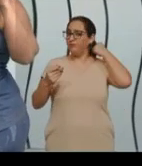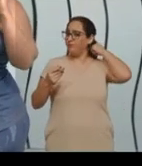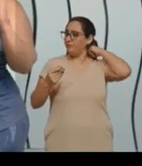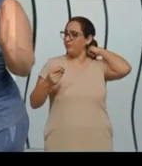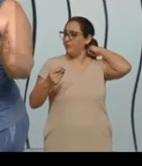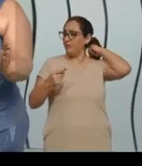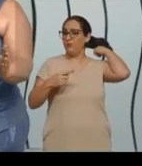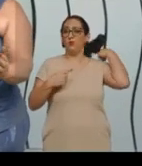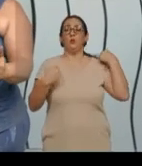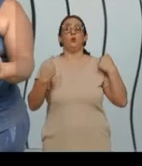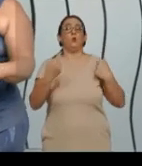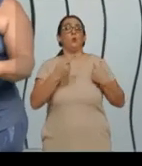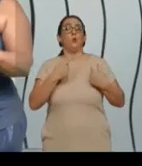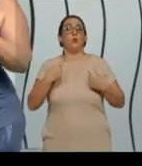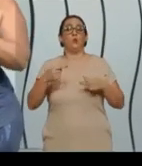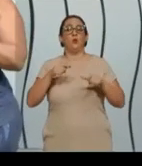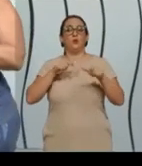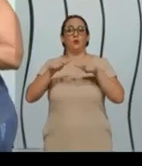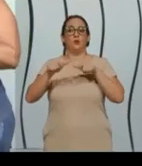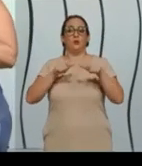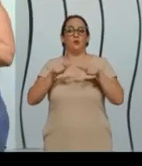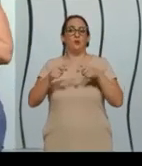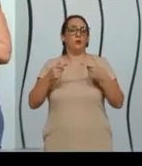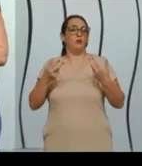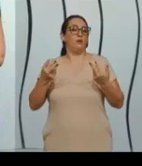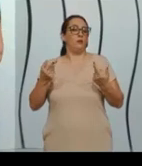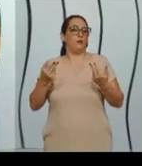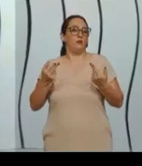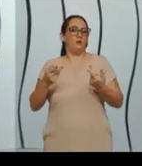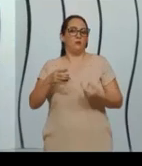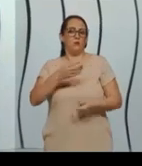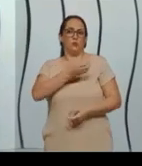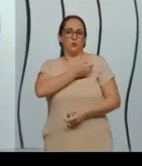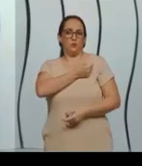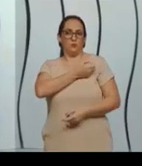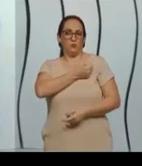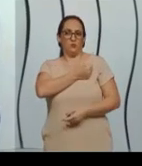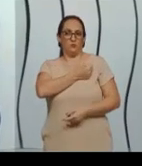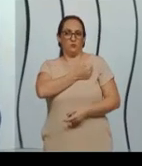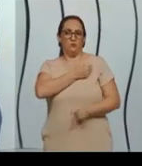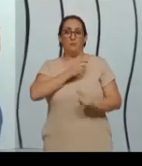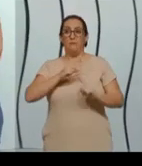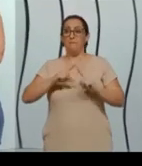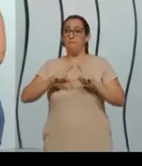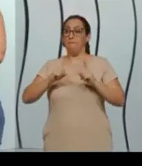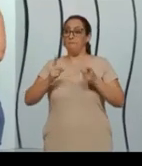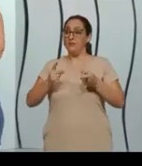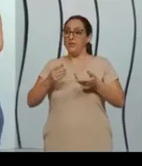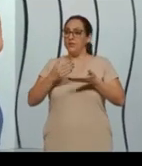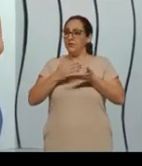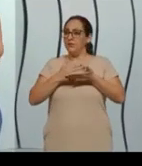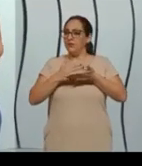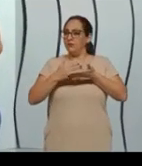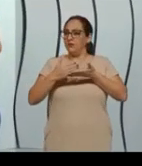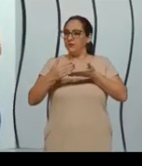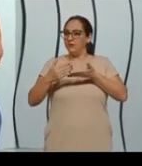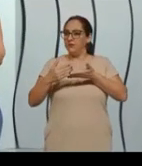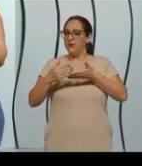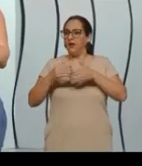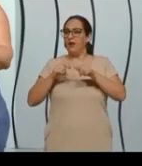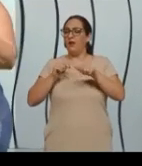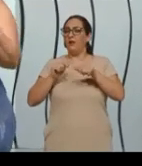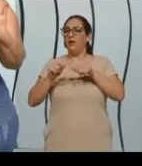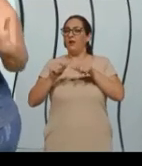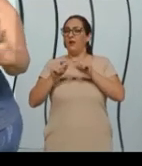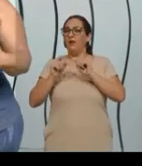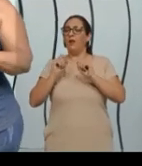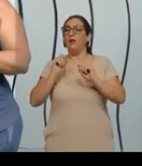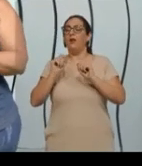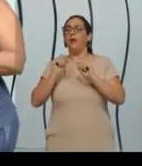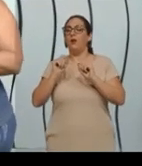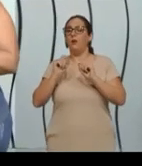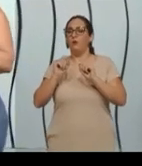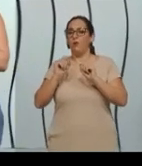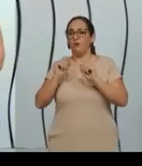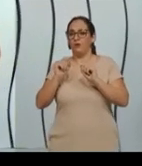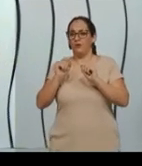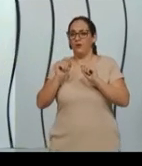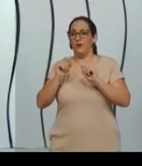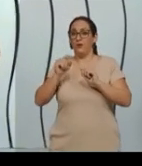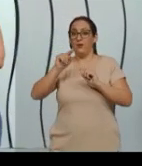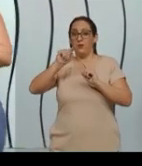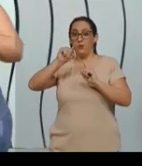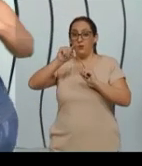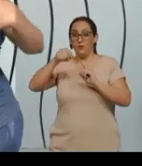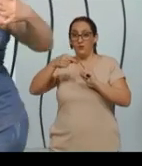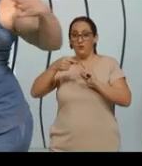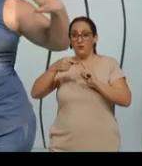está trabalhando com o mesmo número. Só que tem que nós... Começamos a trabalhar com a parte decimal, porque nós temos